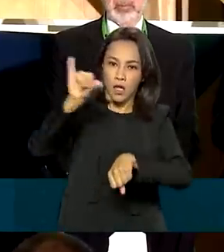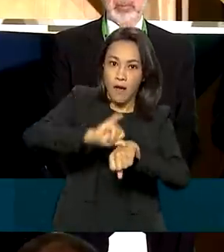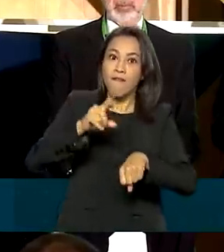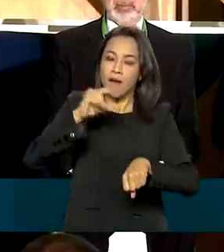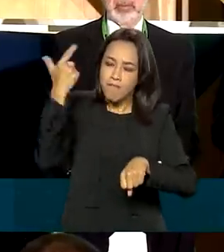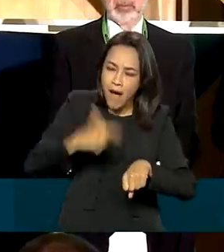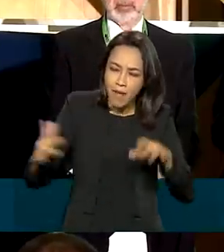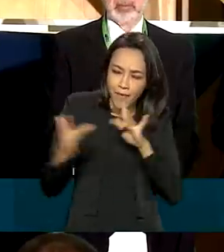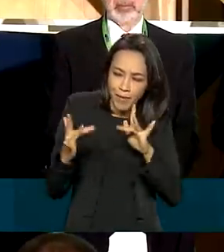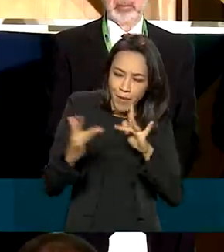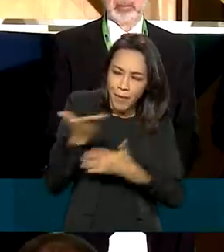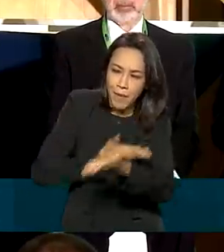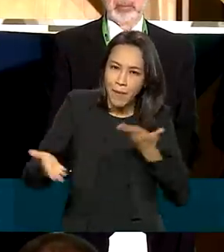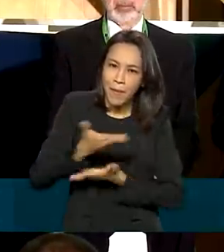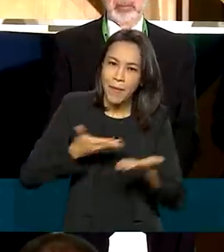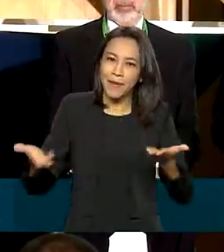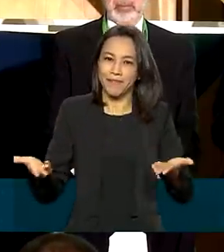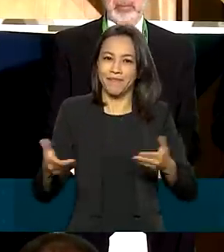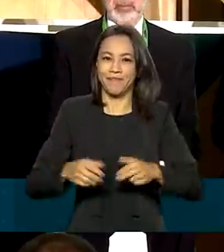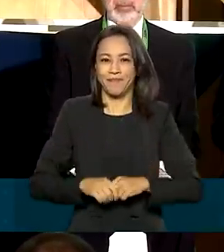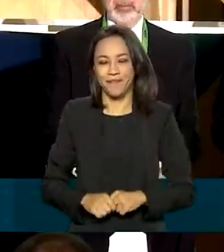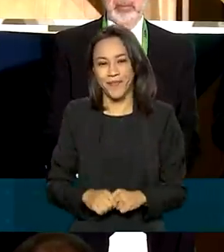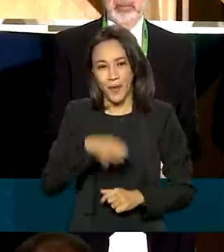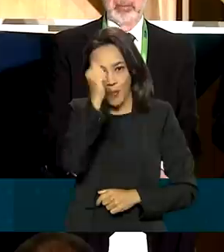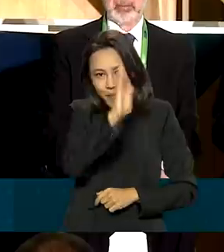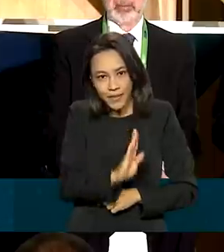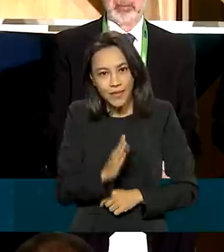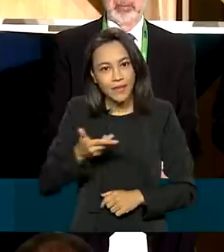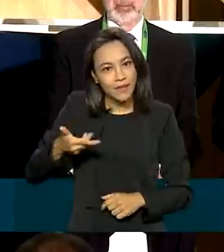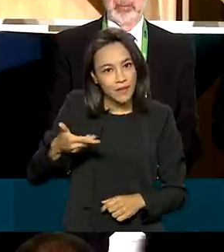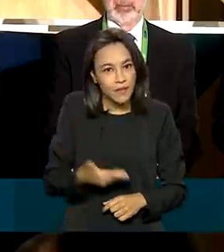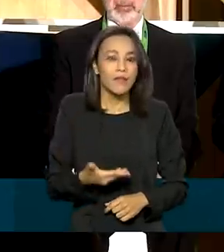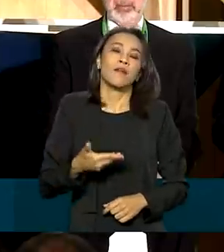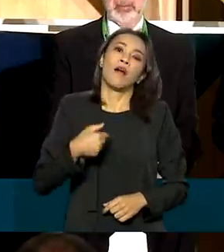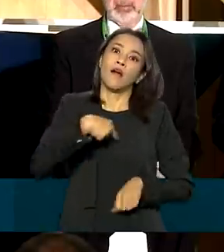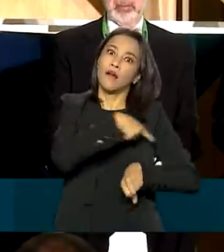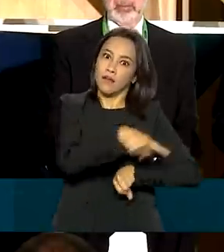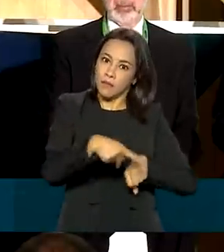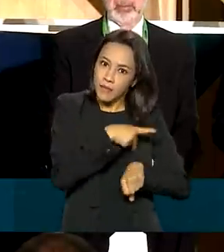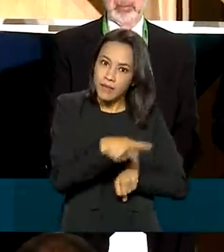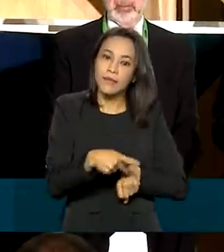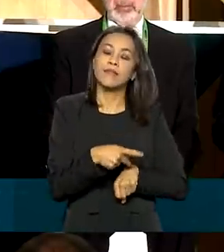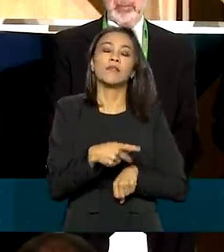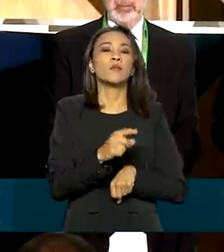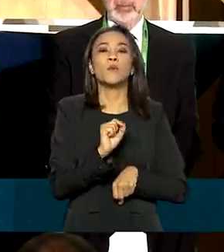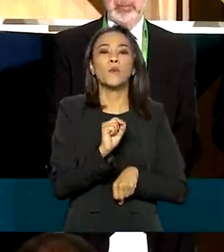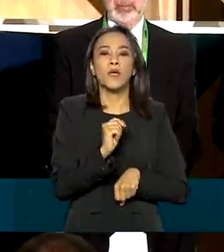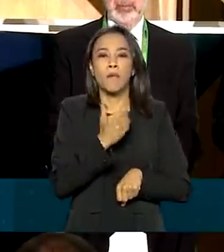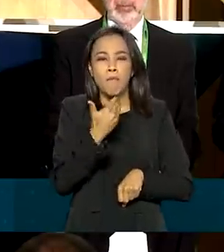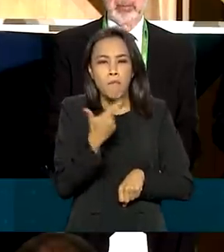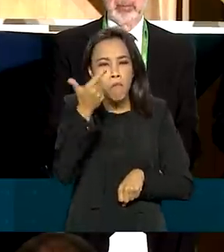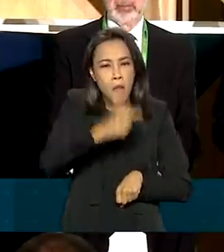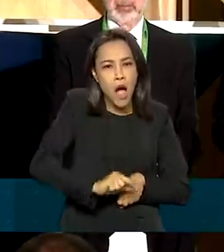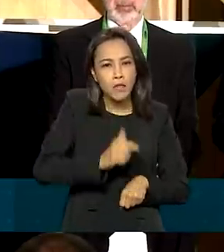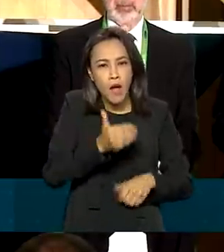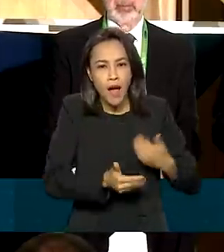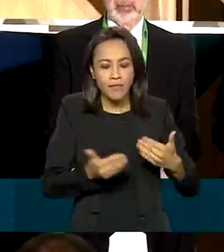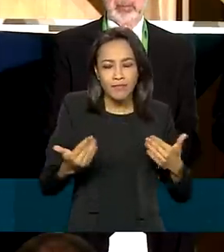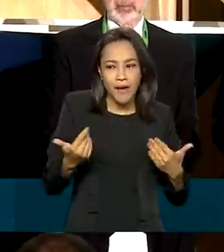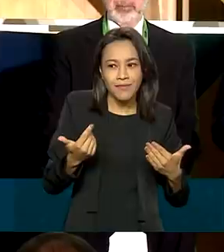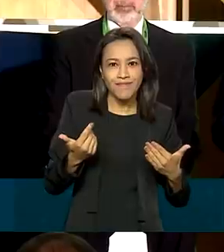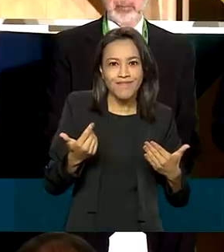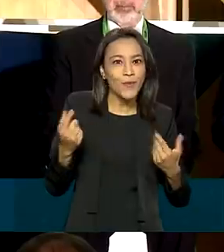ainda os nossos laços e o Brasil é um país que cada vez mais Conquista